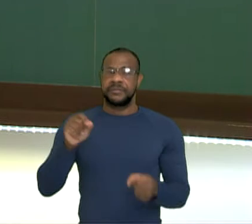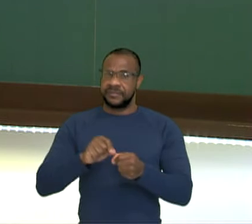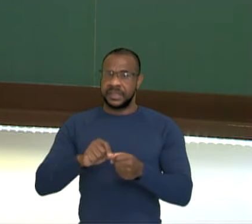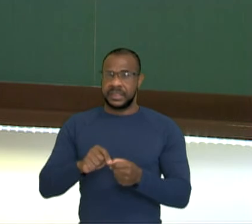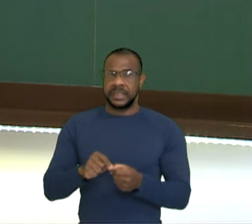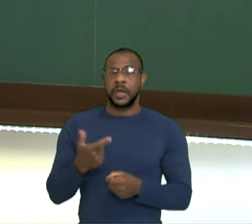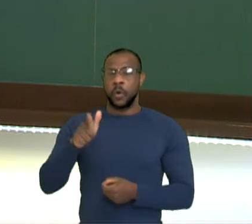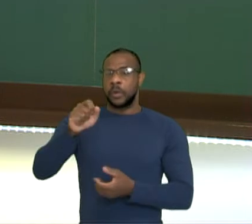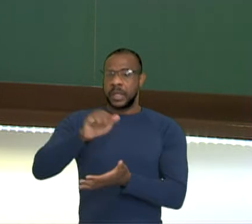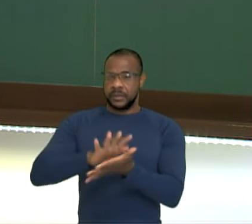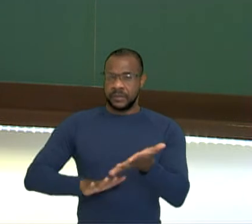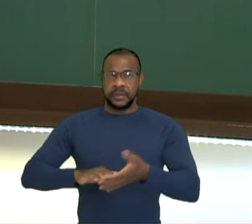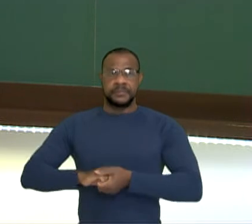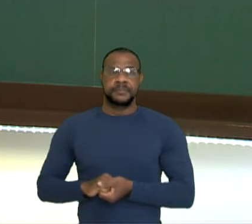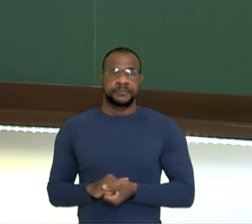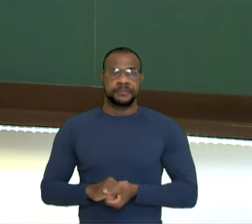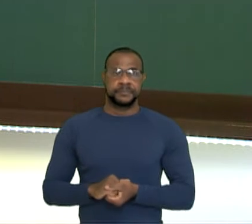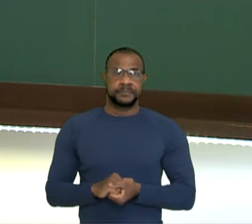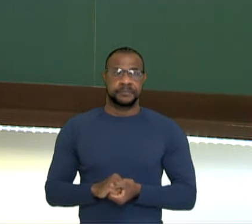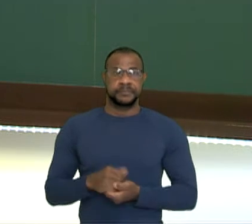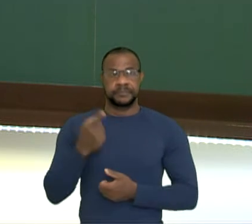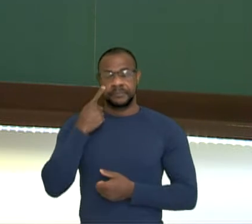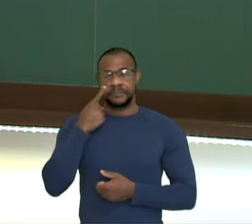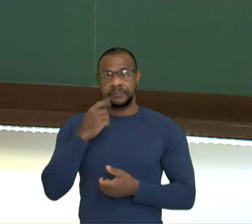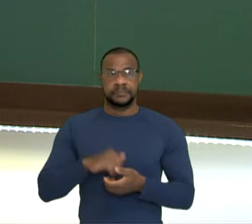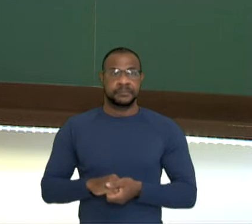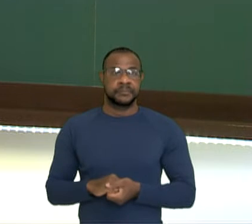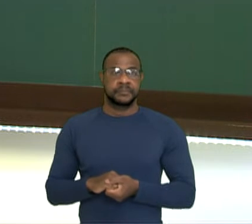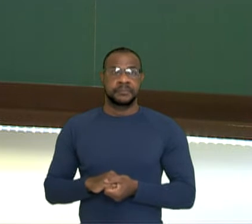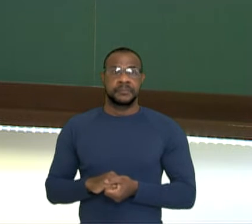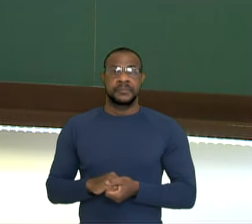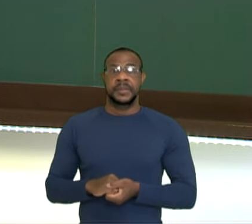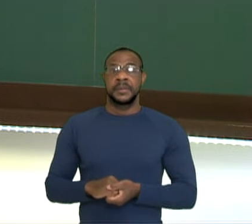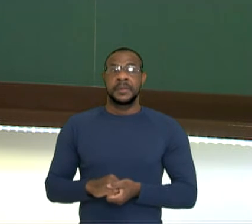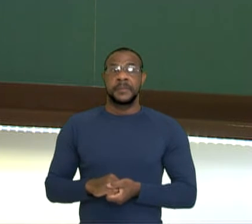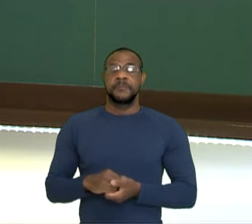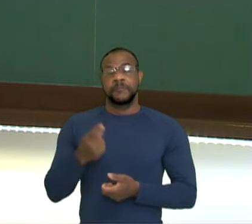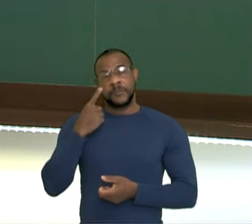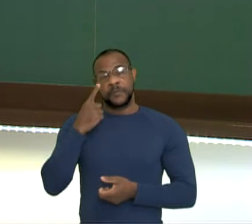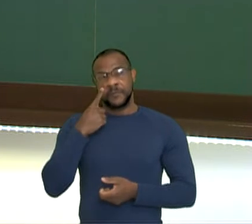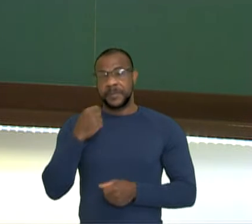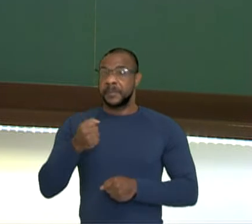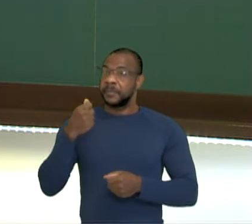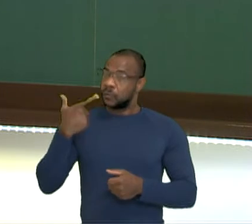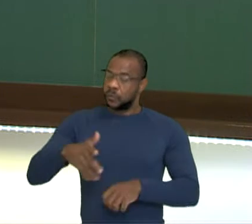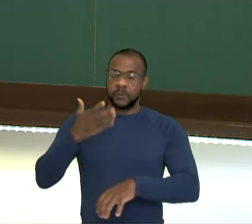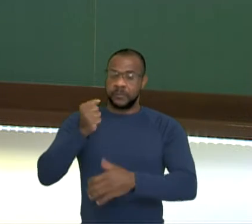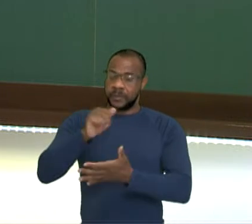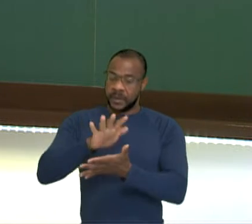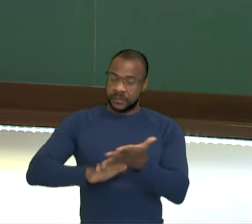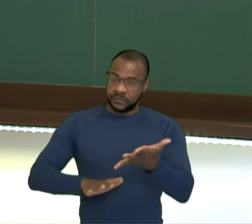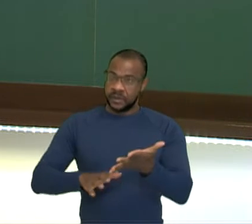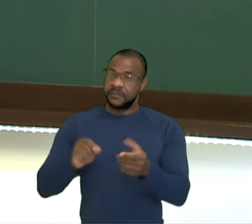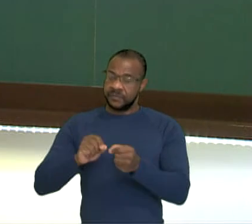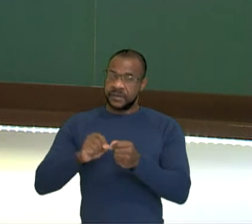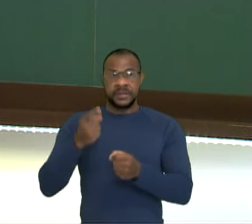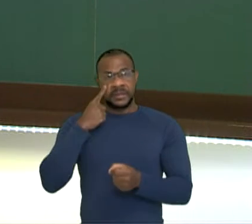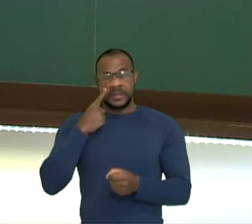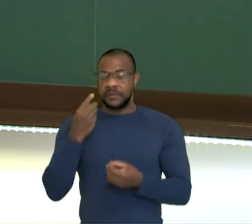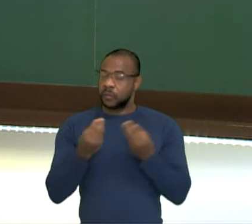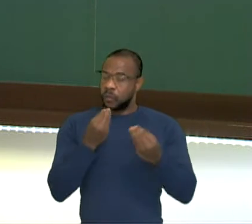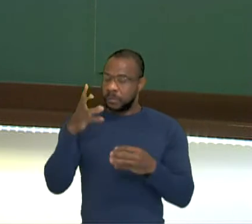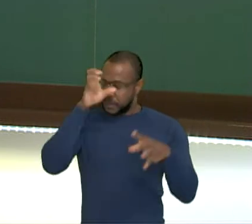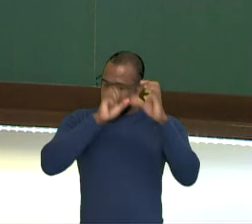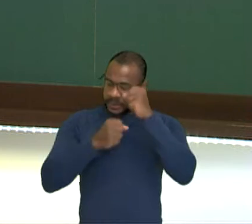os demais, certo? Então agora nós vamos fazer mais um para ver como é que nós estamos indo aí no nosso aprendizado